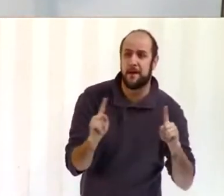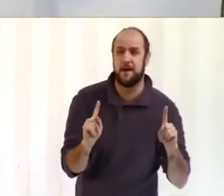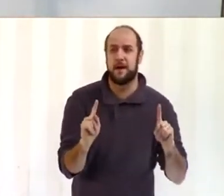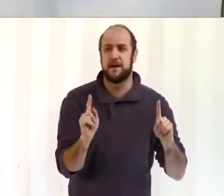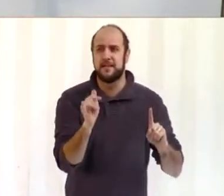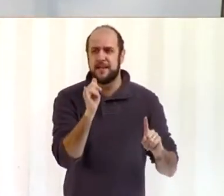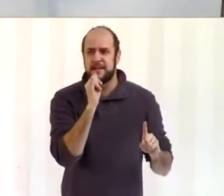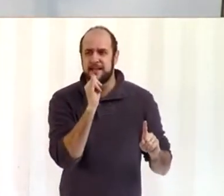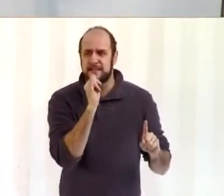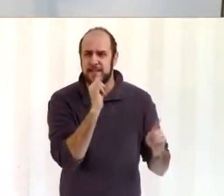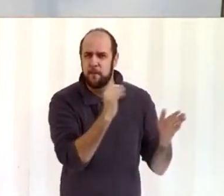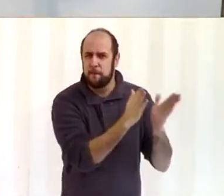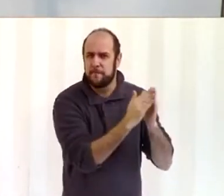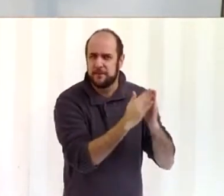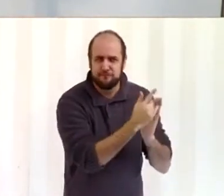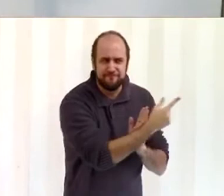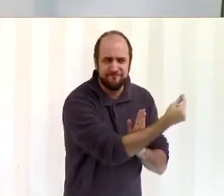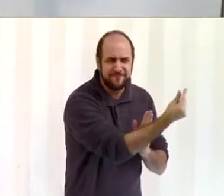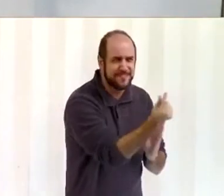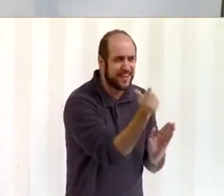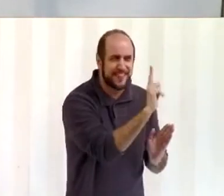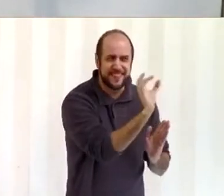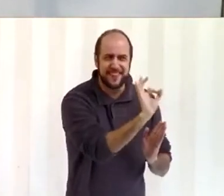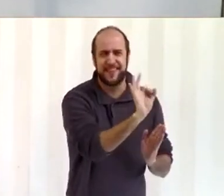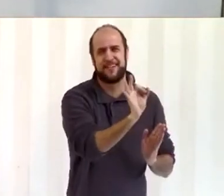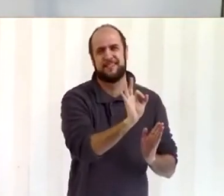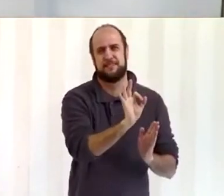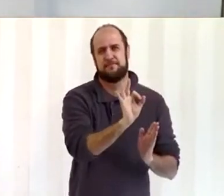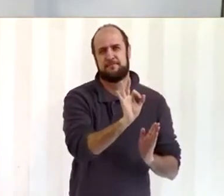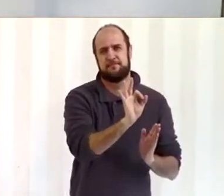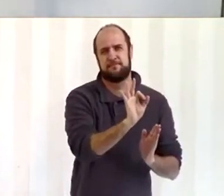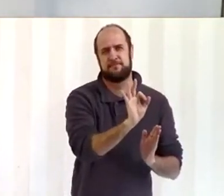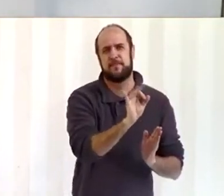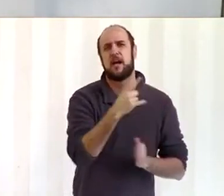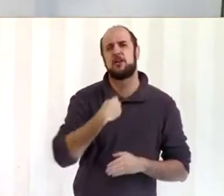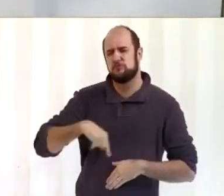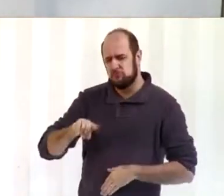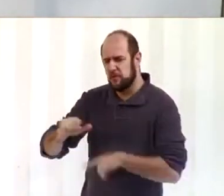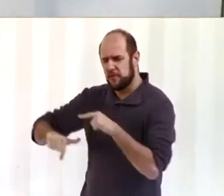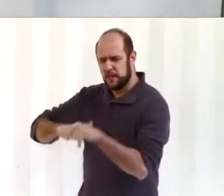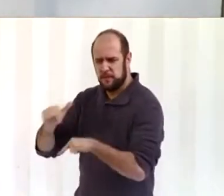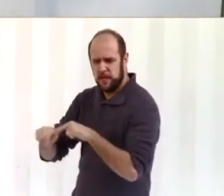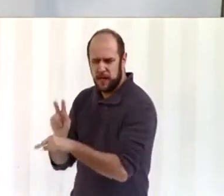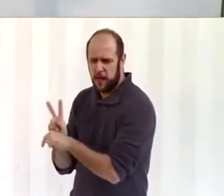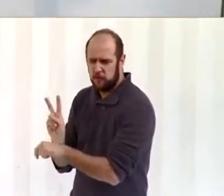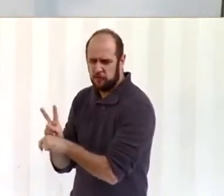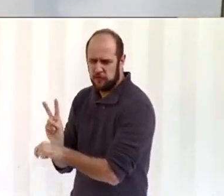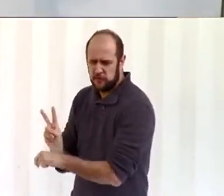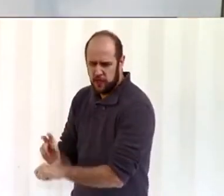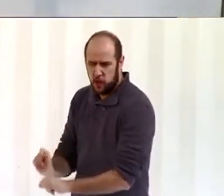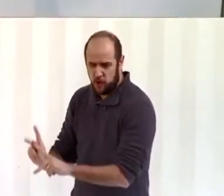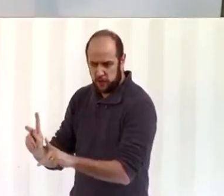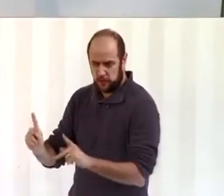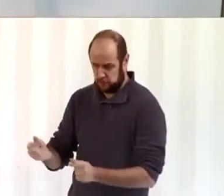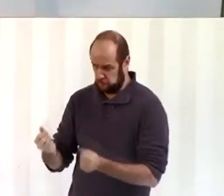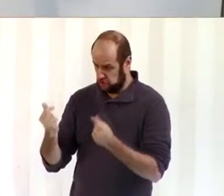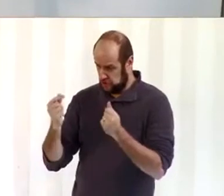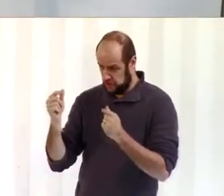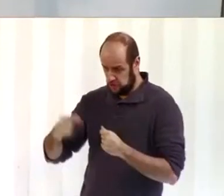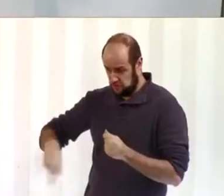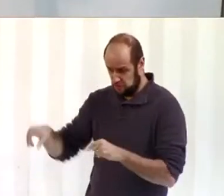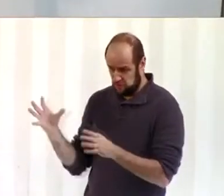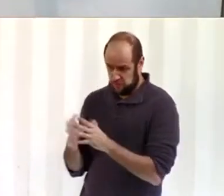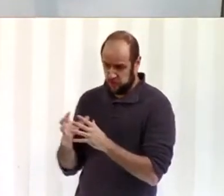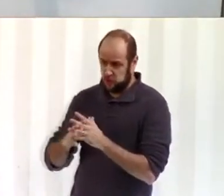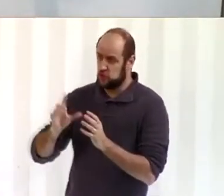o exemplo dele nos enriquece nesse momento. E ele então combina isso com a esposa: nós só vamos pedir